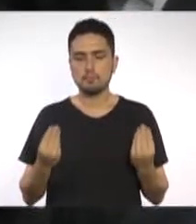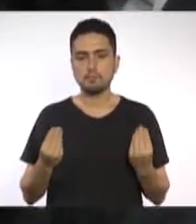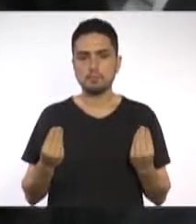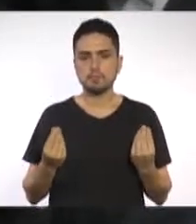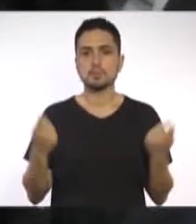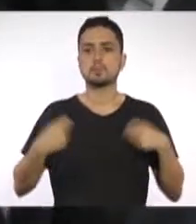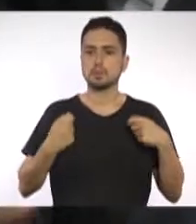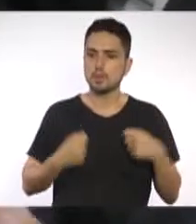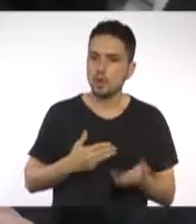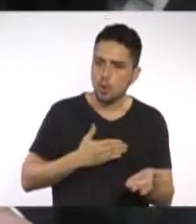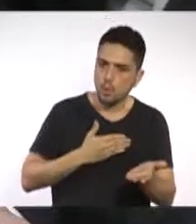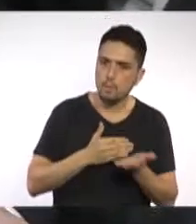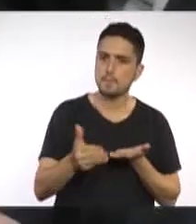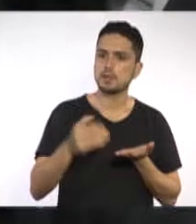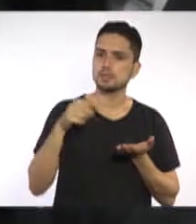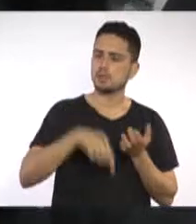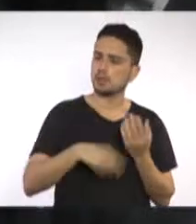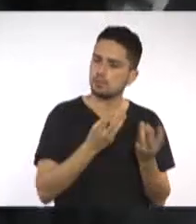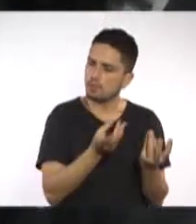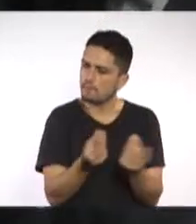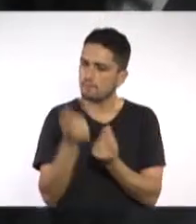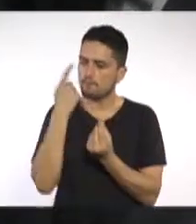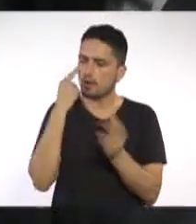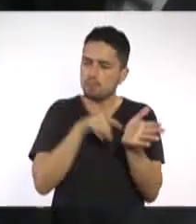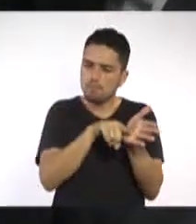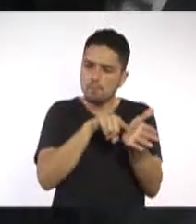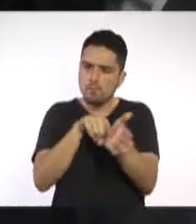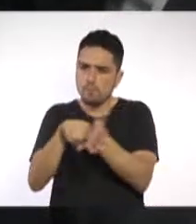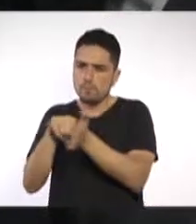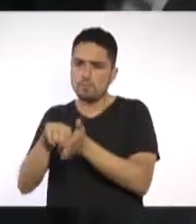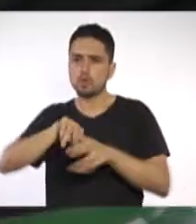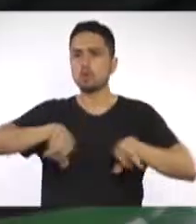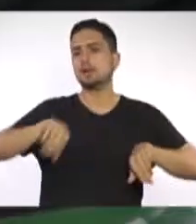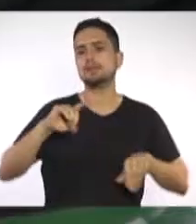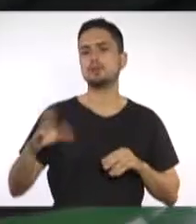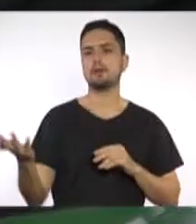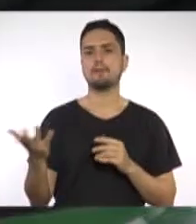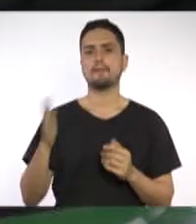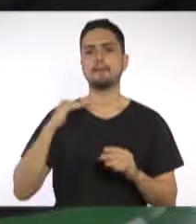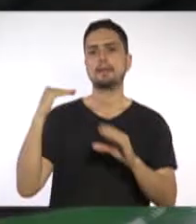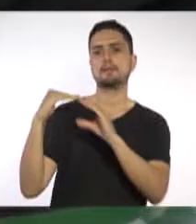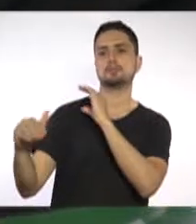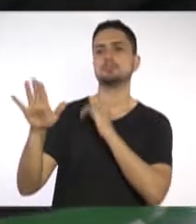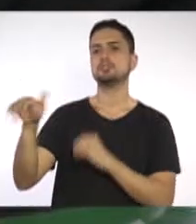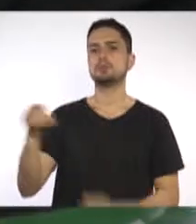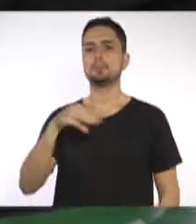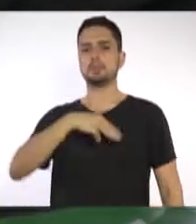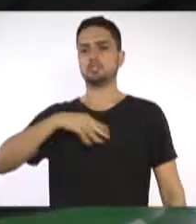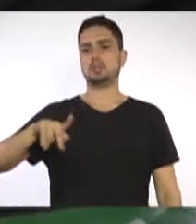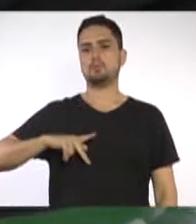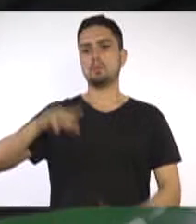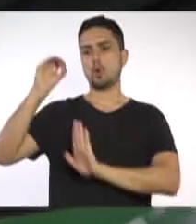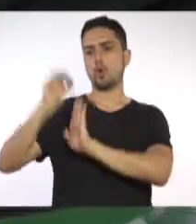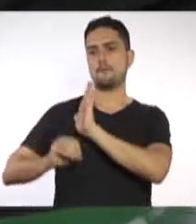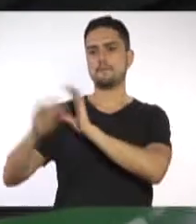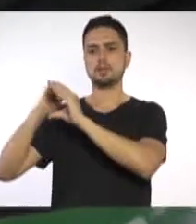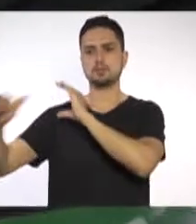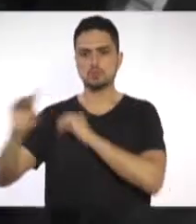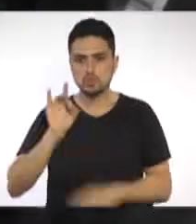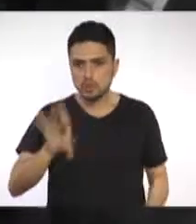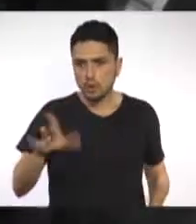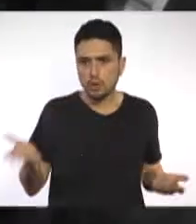de apuração sobre isso, que não se limita somente a um envio ao Ministério Público de um ofício. É fundamental